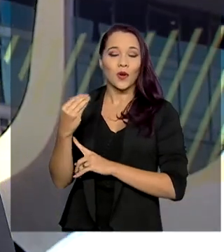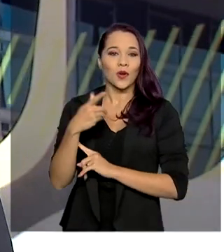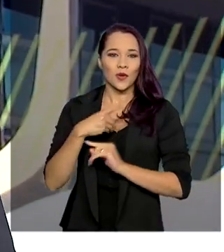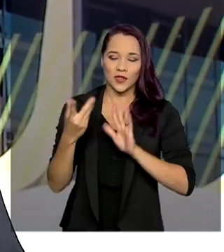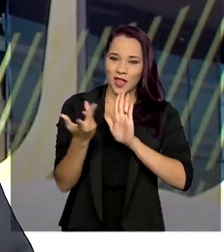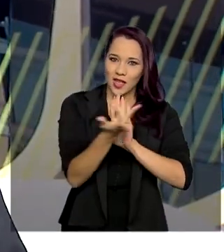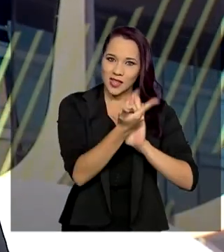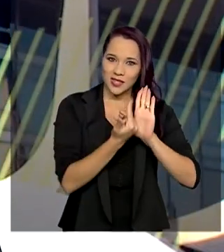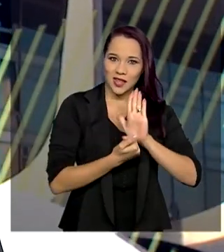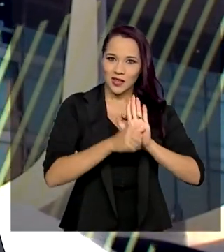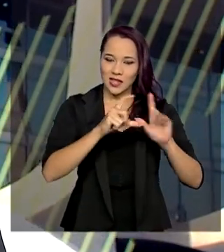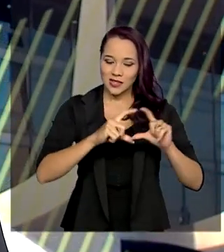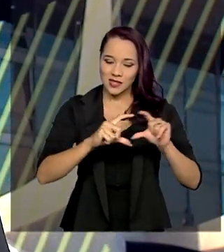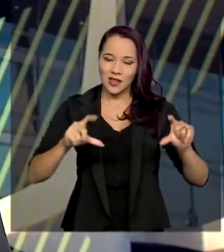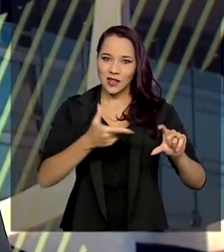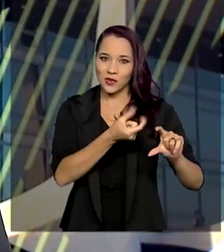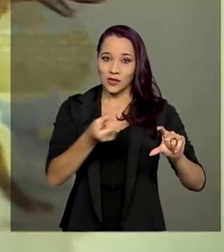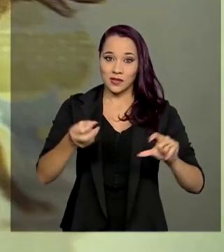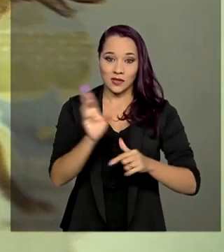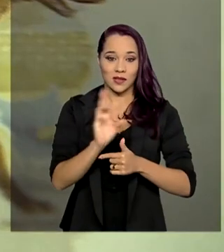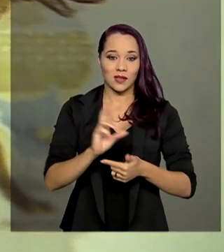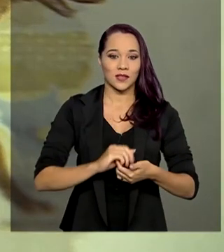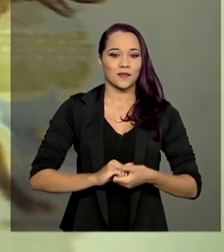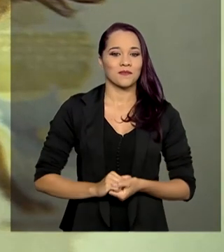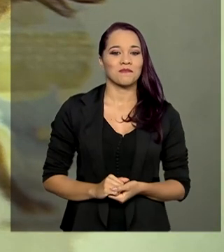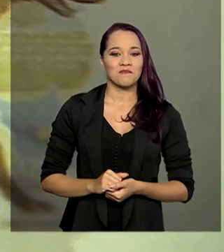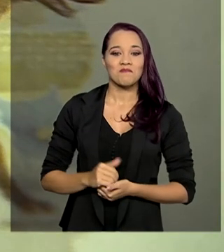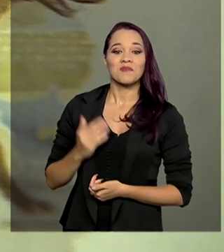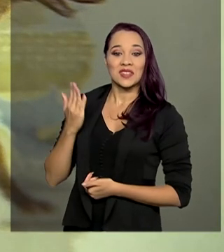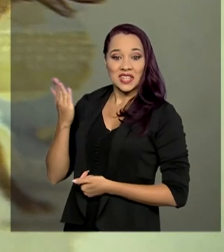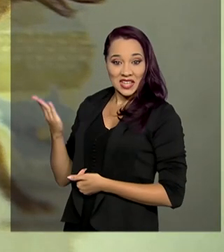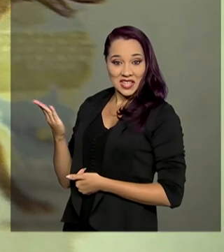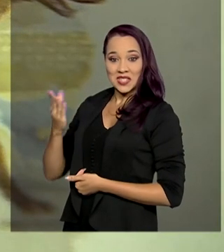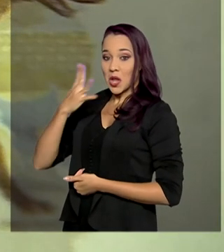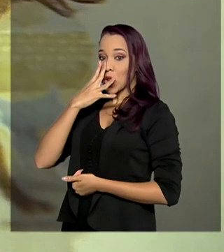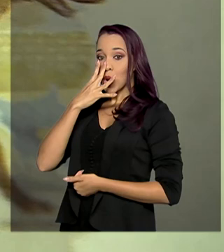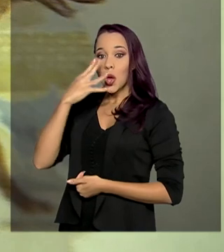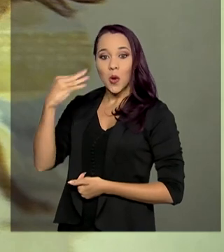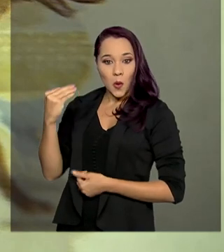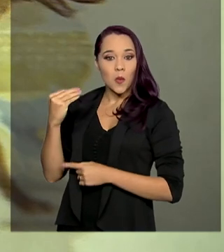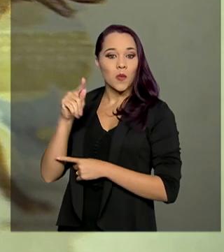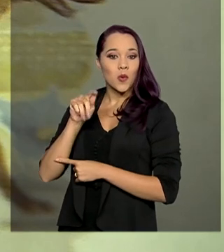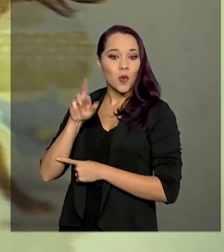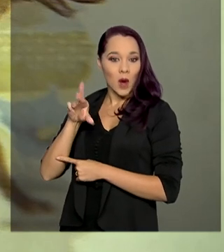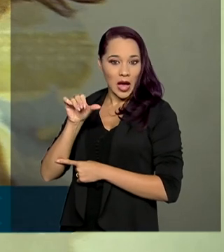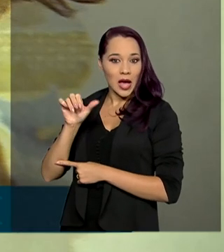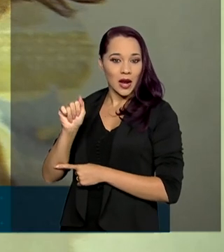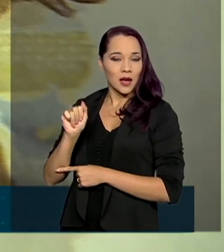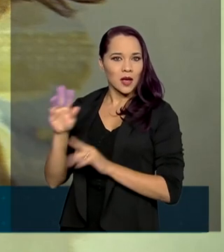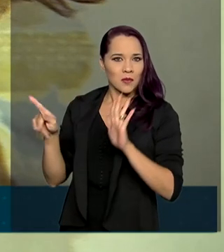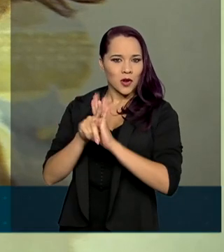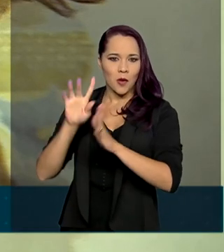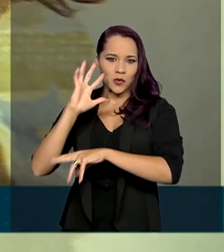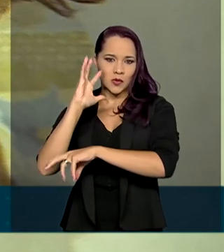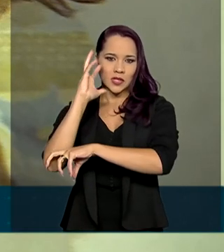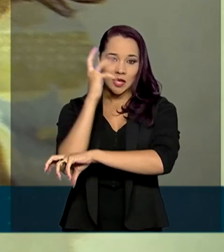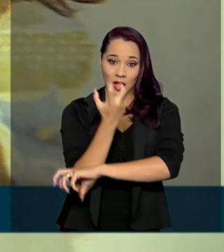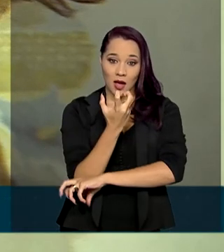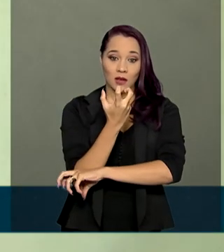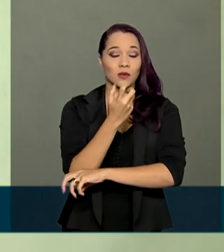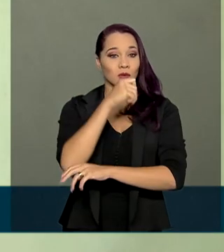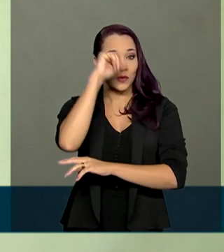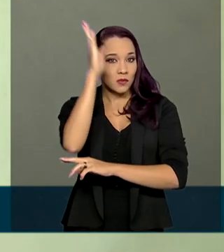cédula de 200 reais. Esse é o lobo-guará, um animal típico do cerrado brasileiro que está em